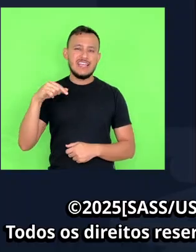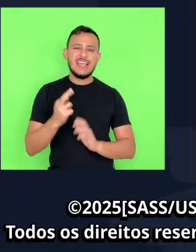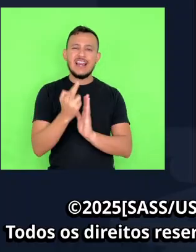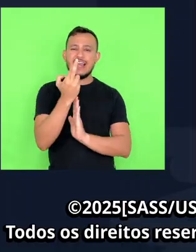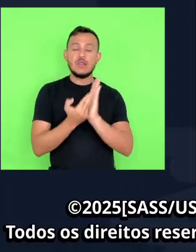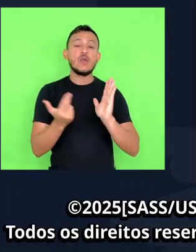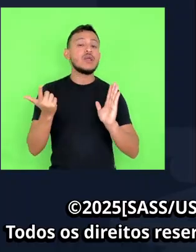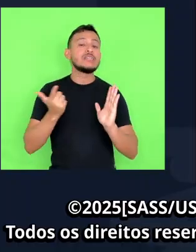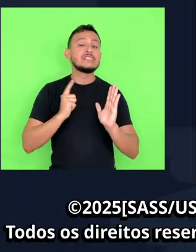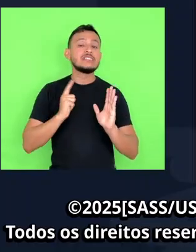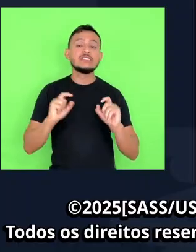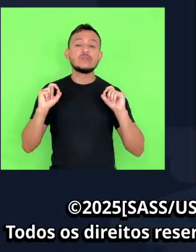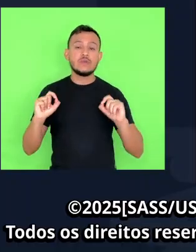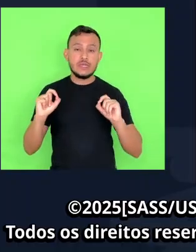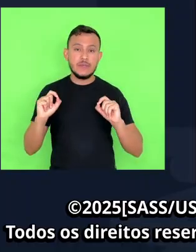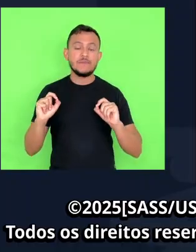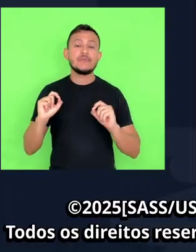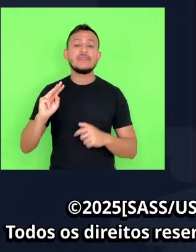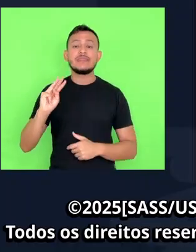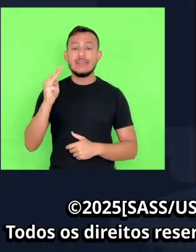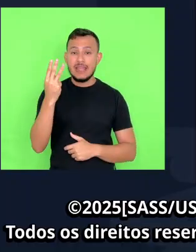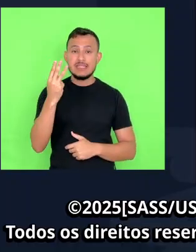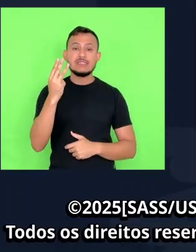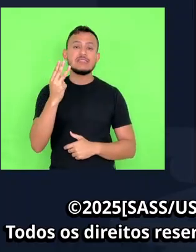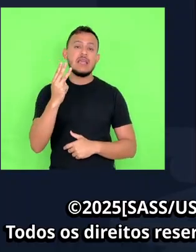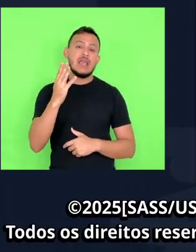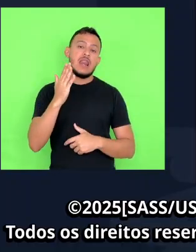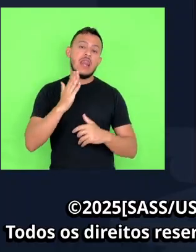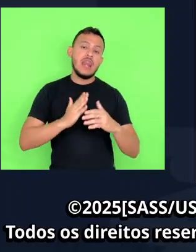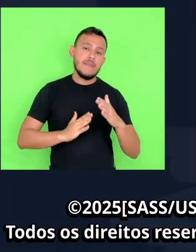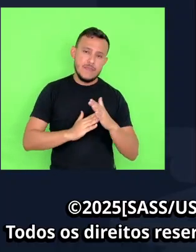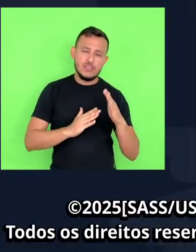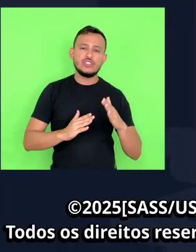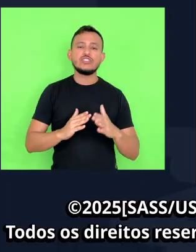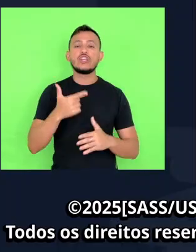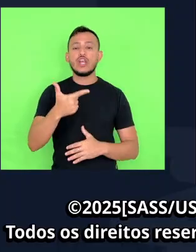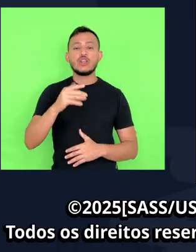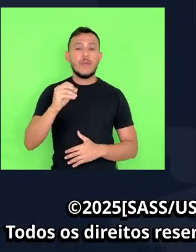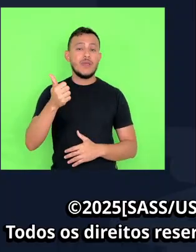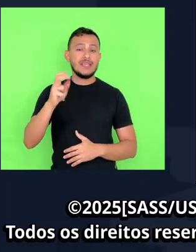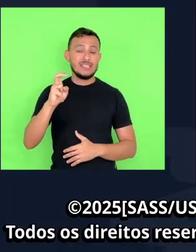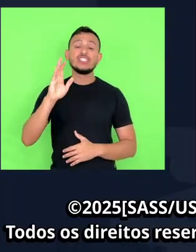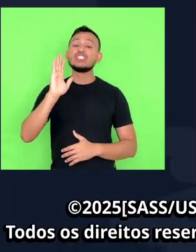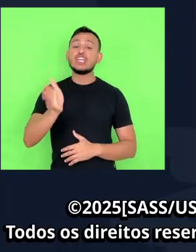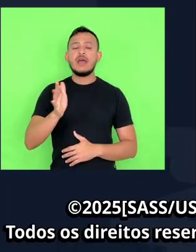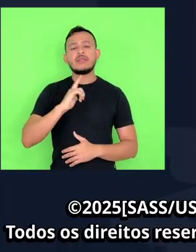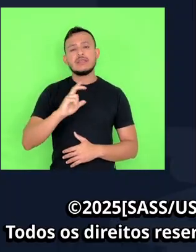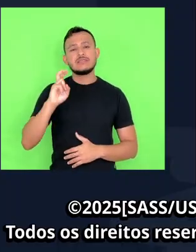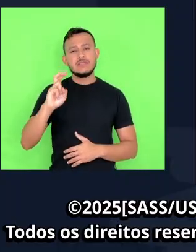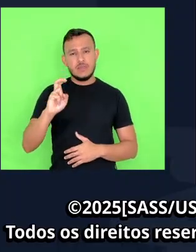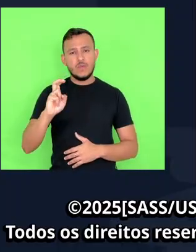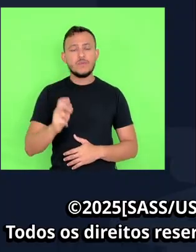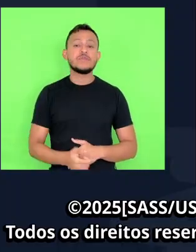nós havíamos ultrapassado 3 limites, 2015 já eram 5,